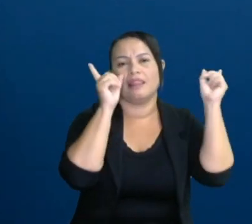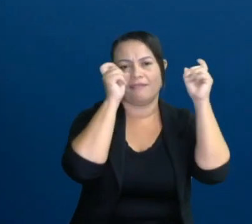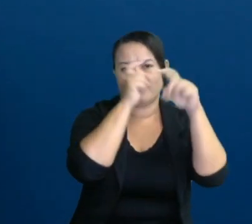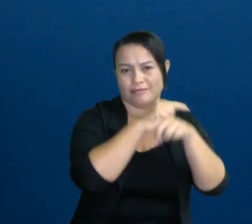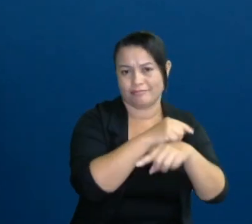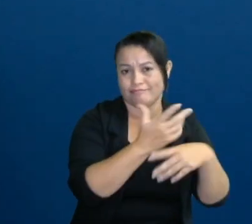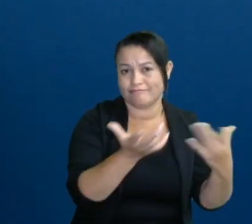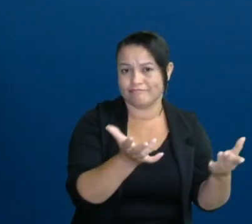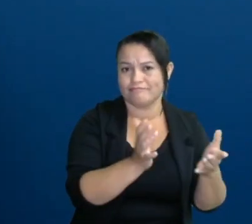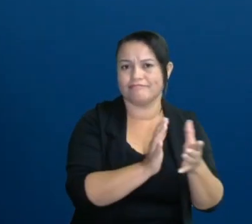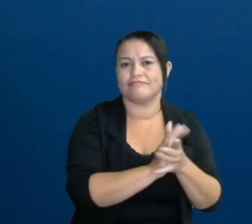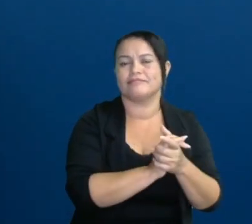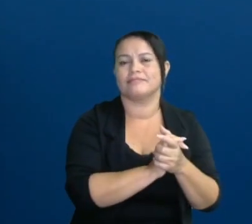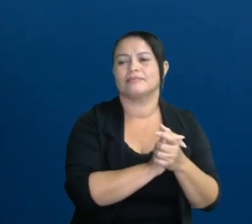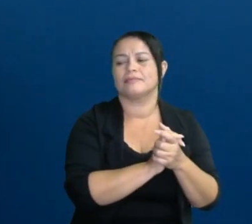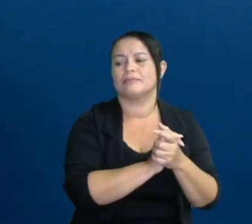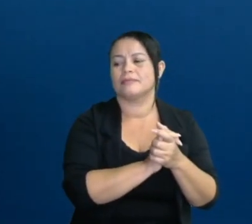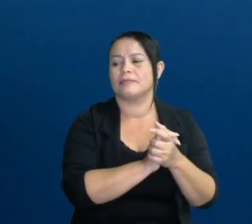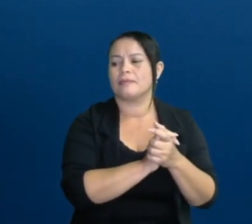difícil.